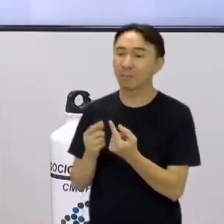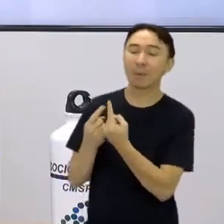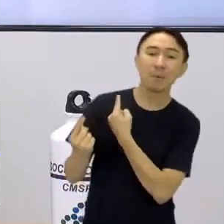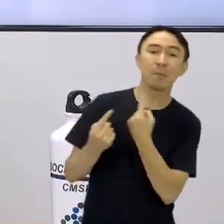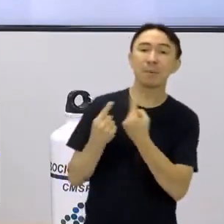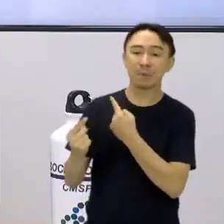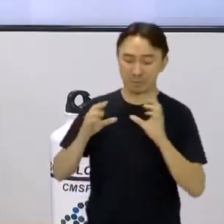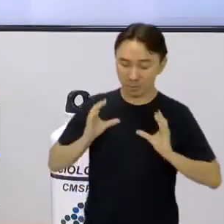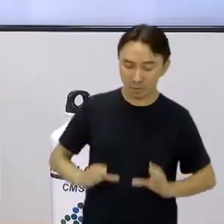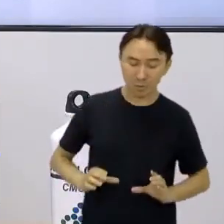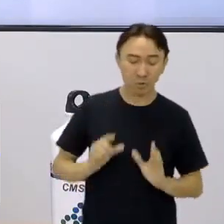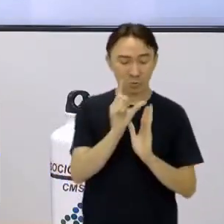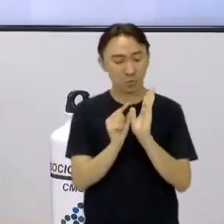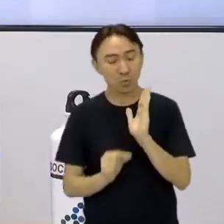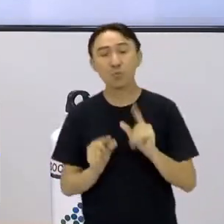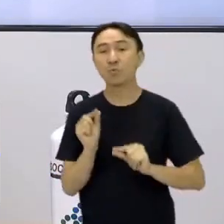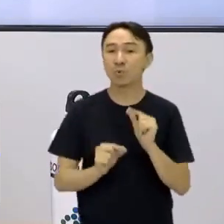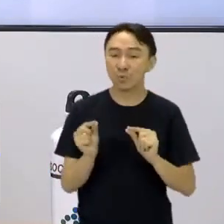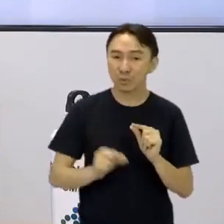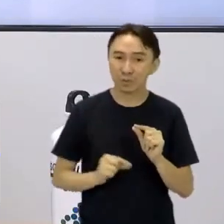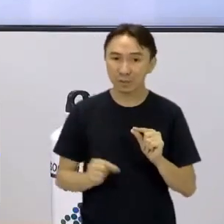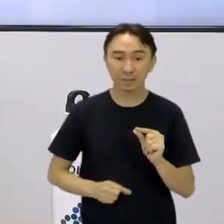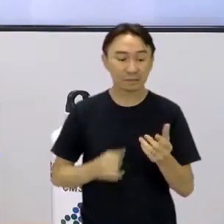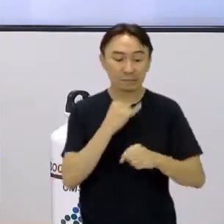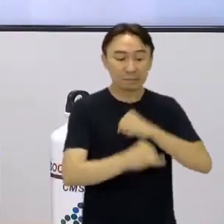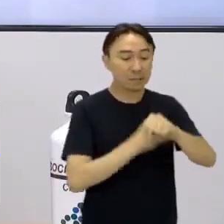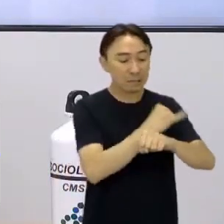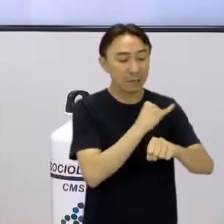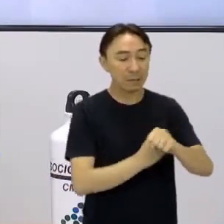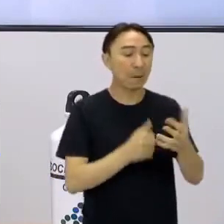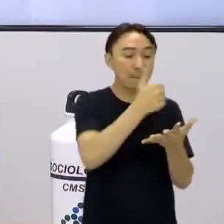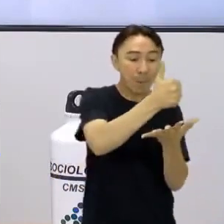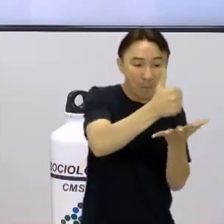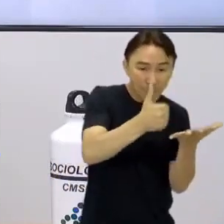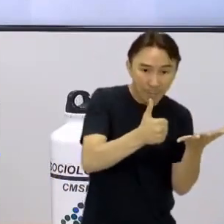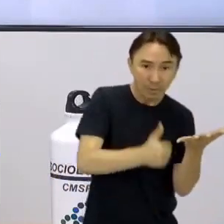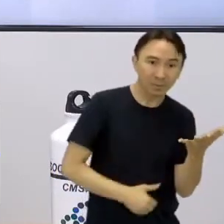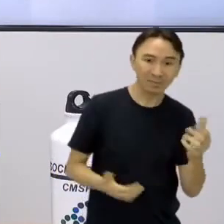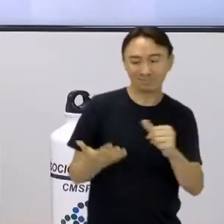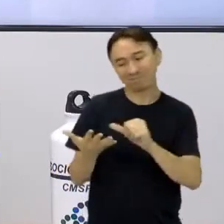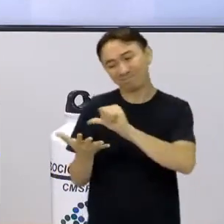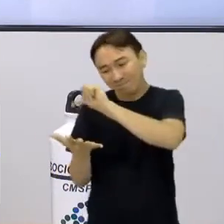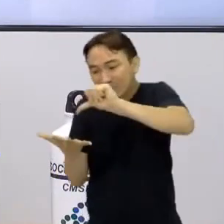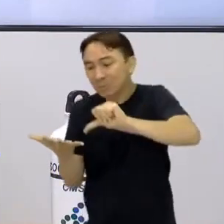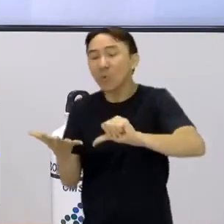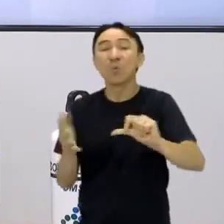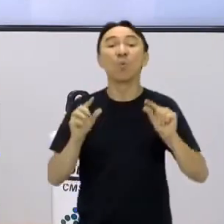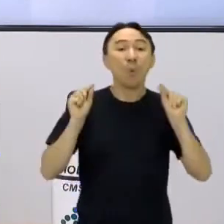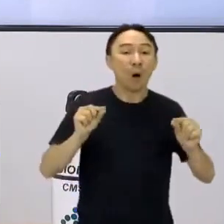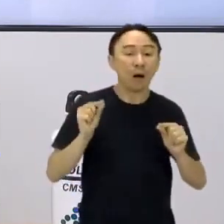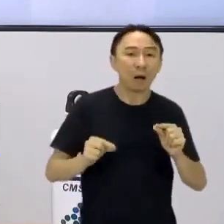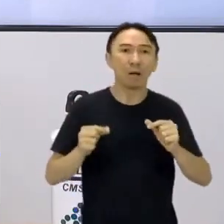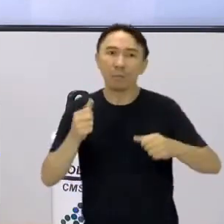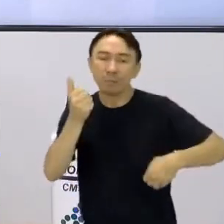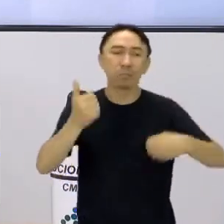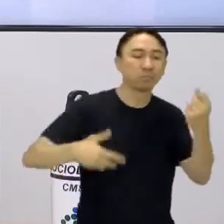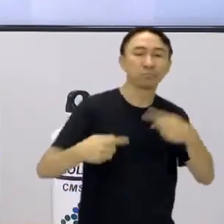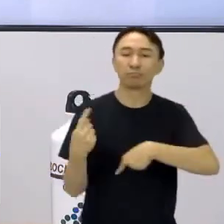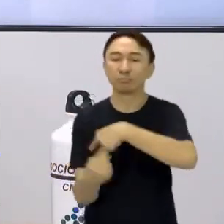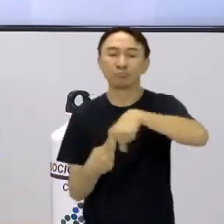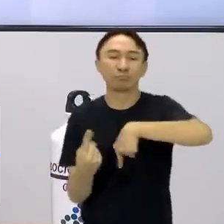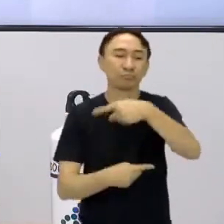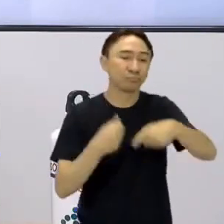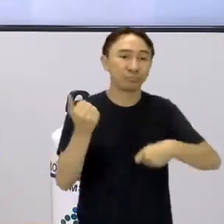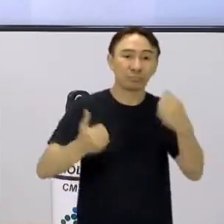são os pontos positivos e negativos da internet, né? E como a gente pode fazer para que a gente crie, né, na internet um ambiente cada